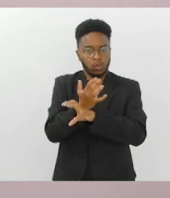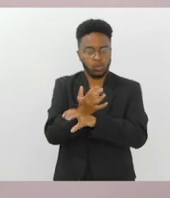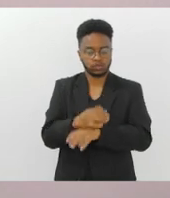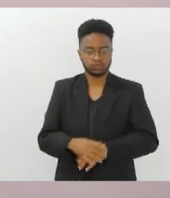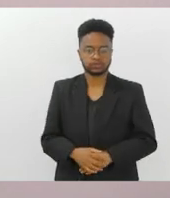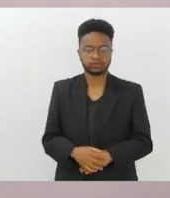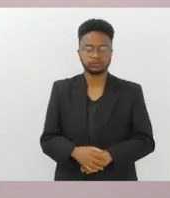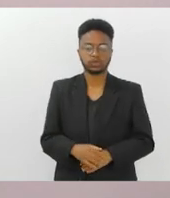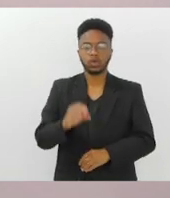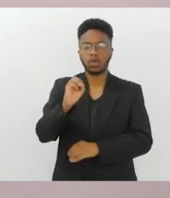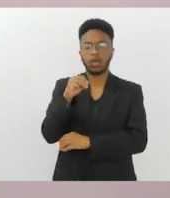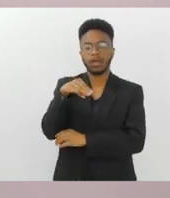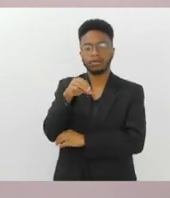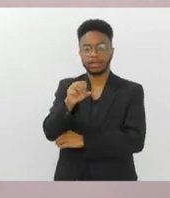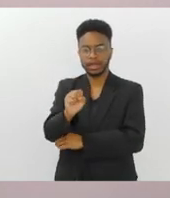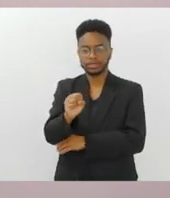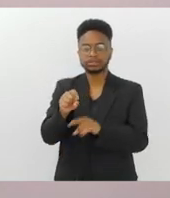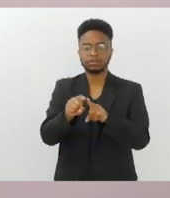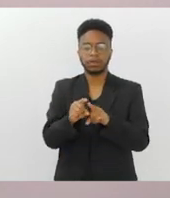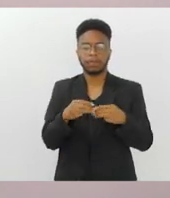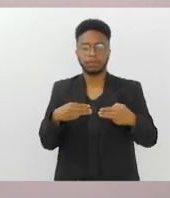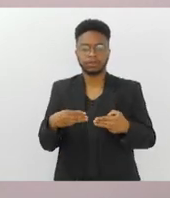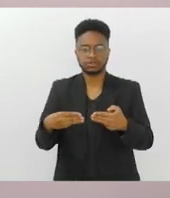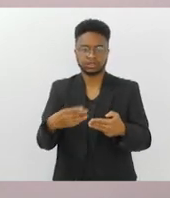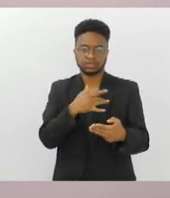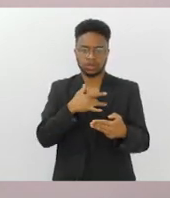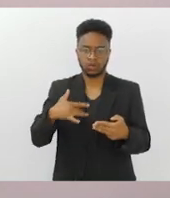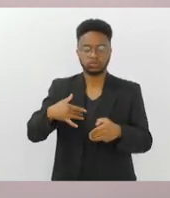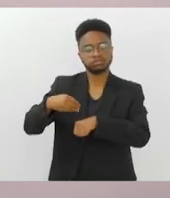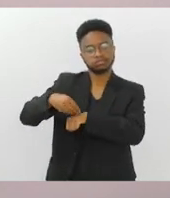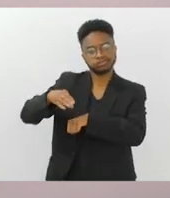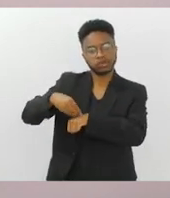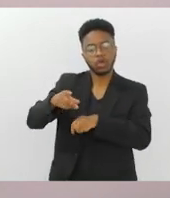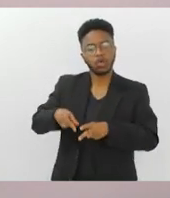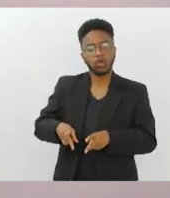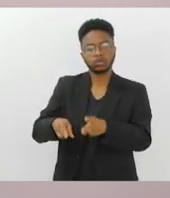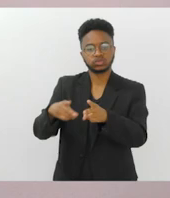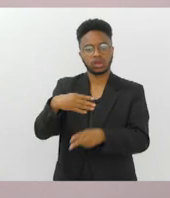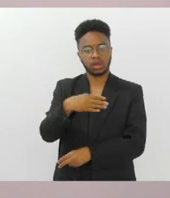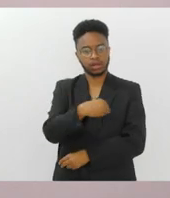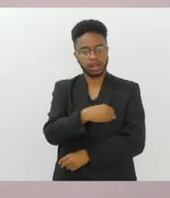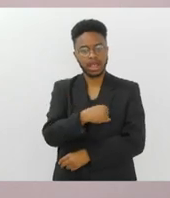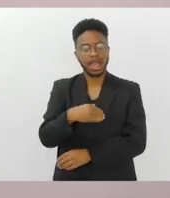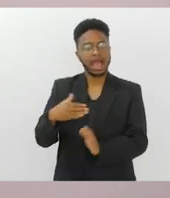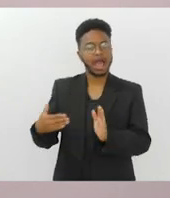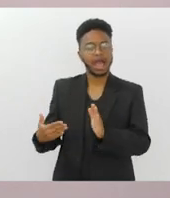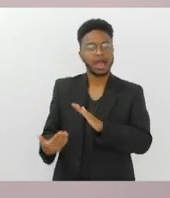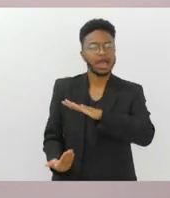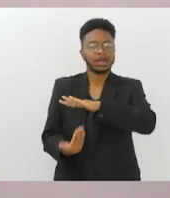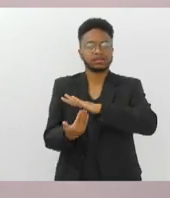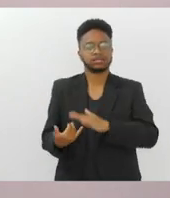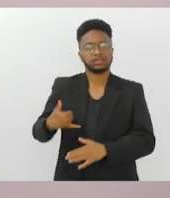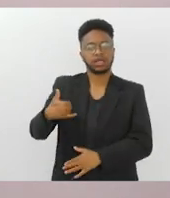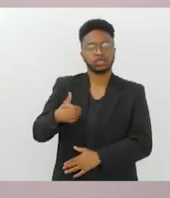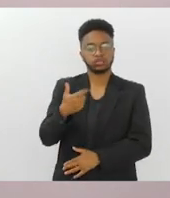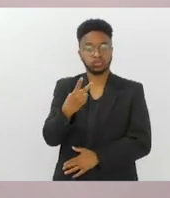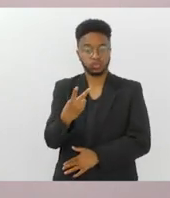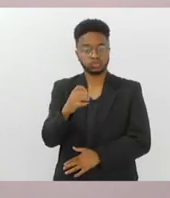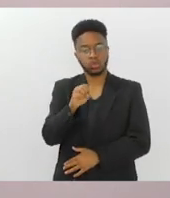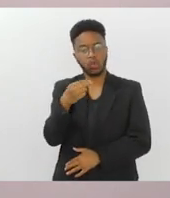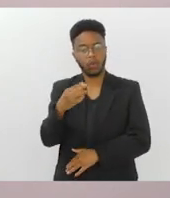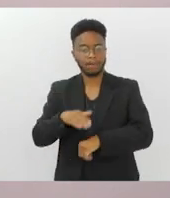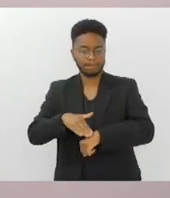e o Ministério da Saúde recomendam manter o aleitamento materno até os 2 anos de idade ou